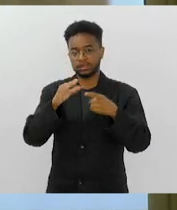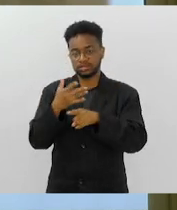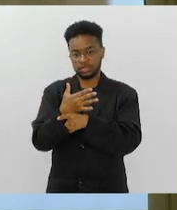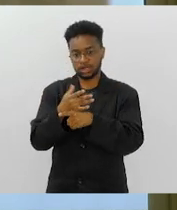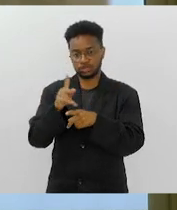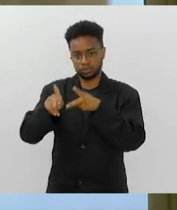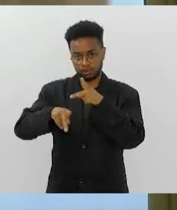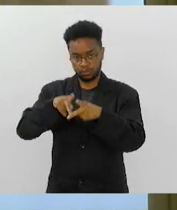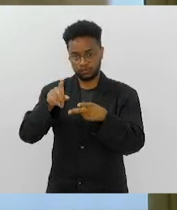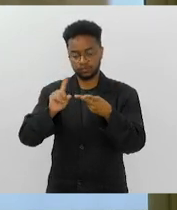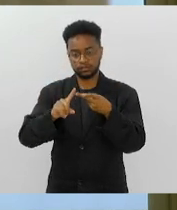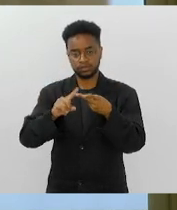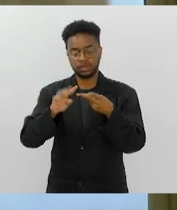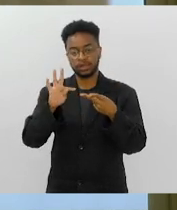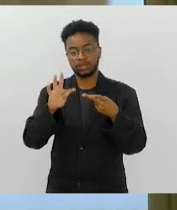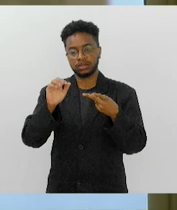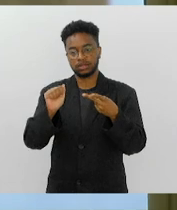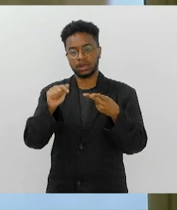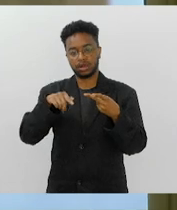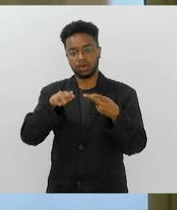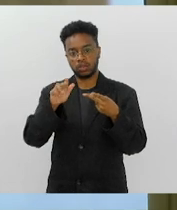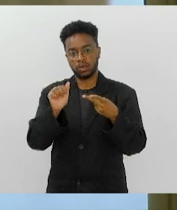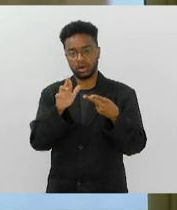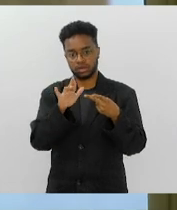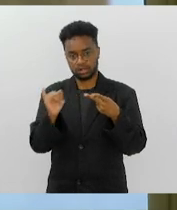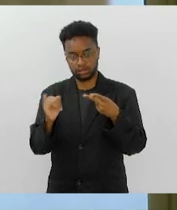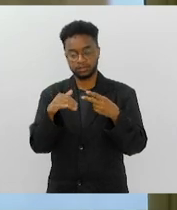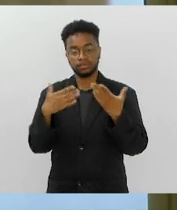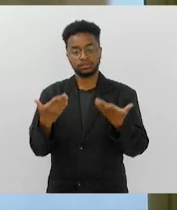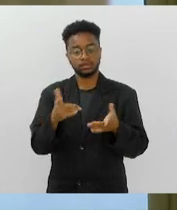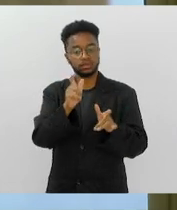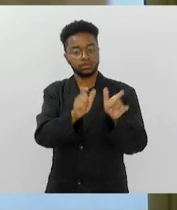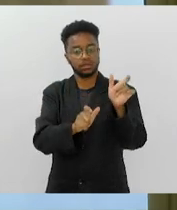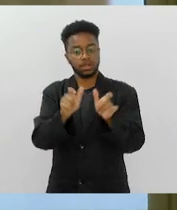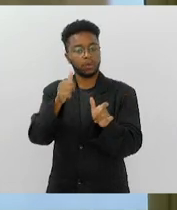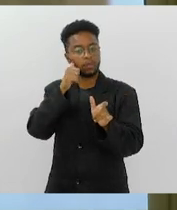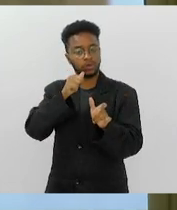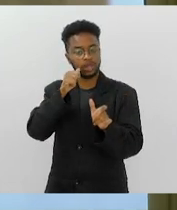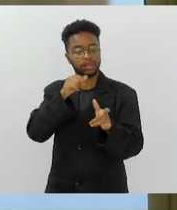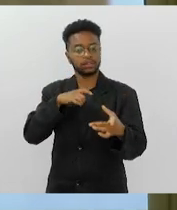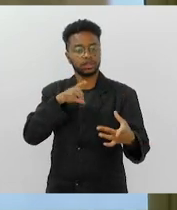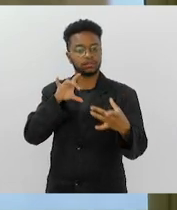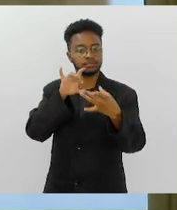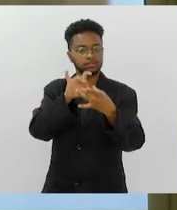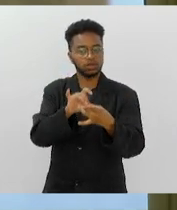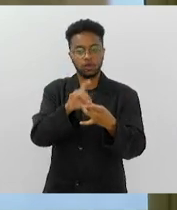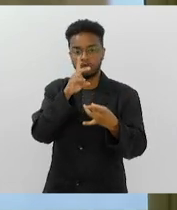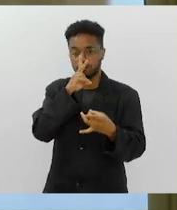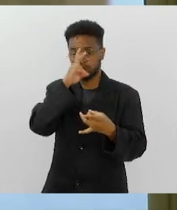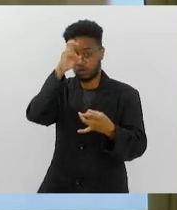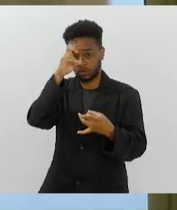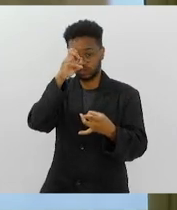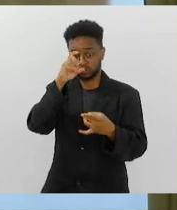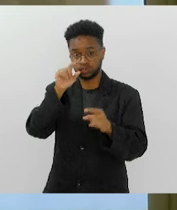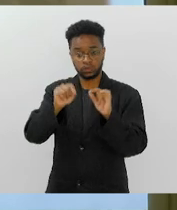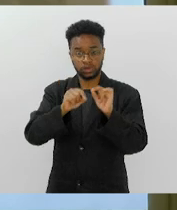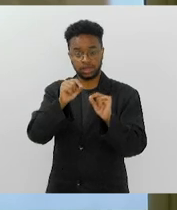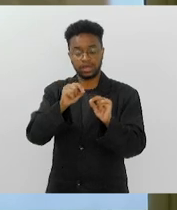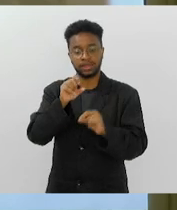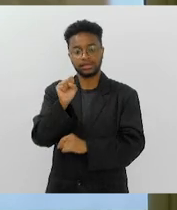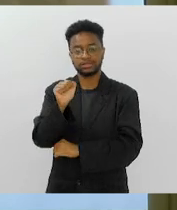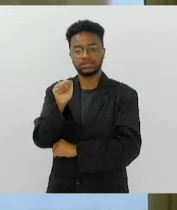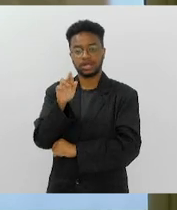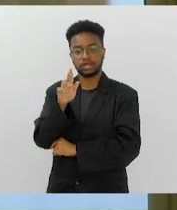É, e essas mulheres têm um link muito forte com a sargento que está à frente